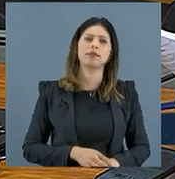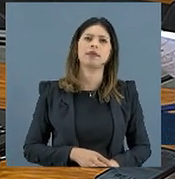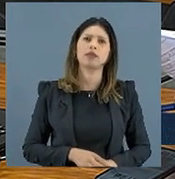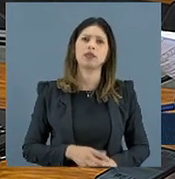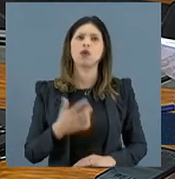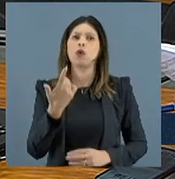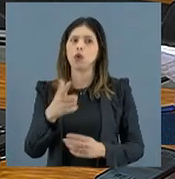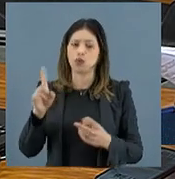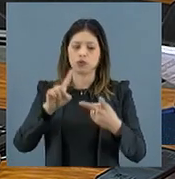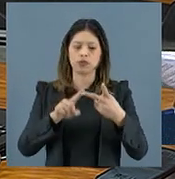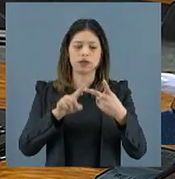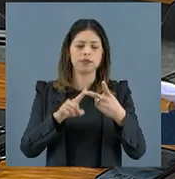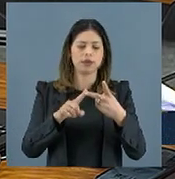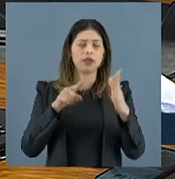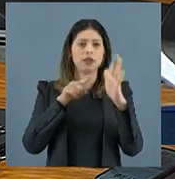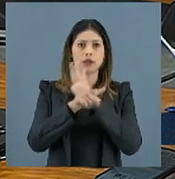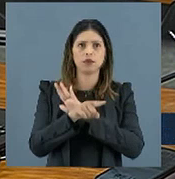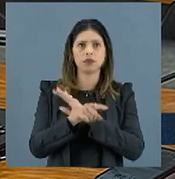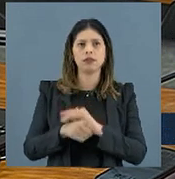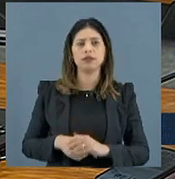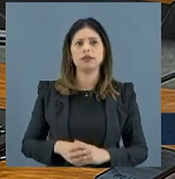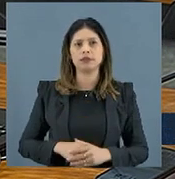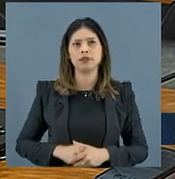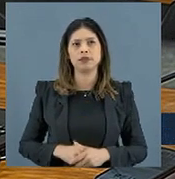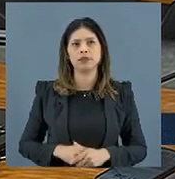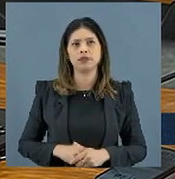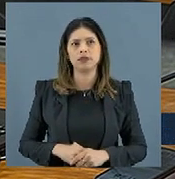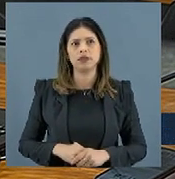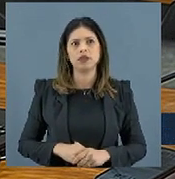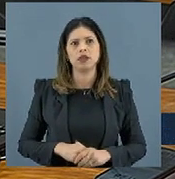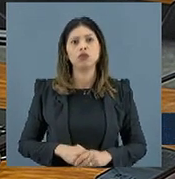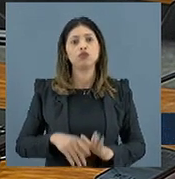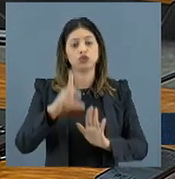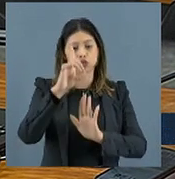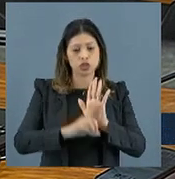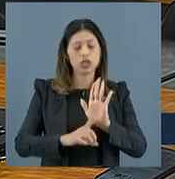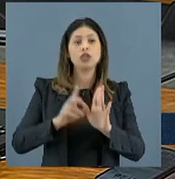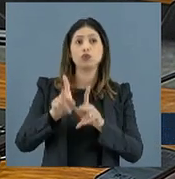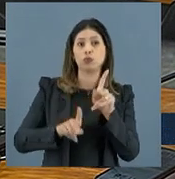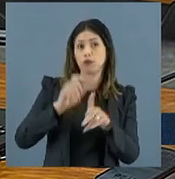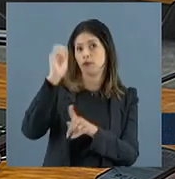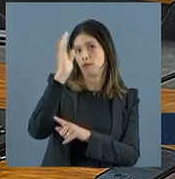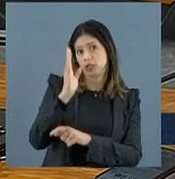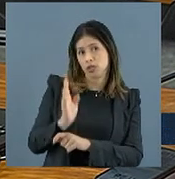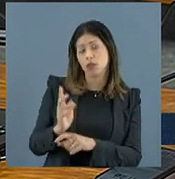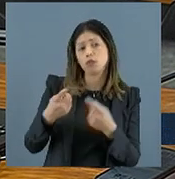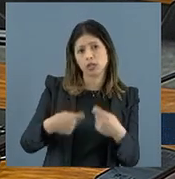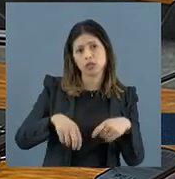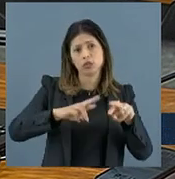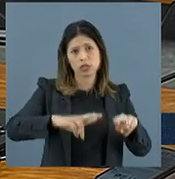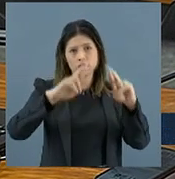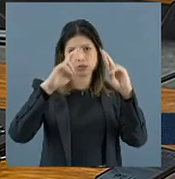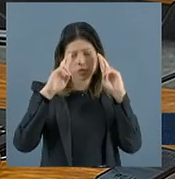Também para o senhor, que eu queria fazer aqui. É óbvio que os direitos de todo cidadão brasileiro têm que ser respeitados.